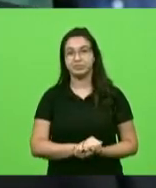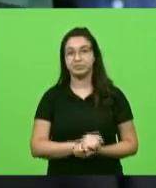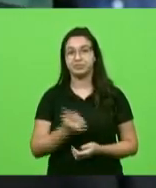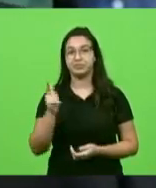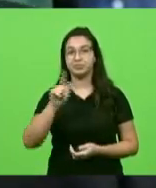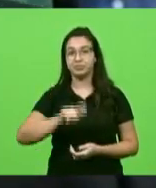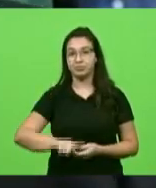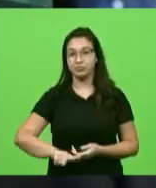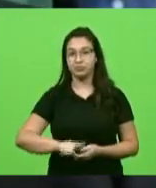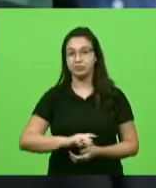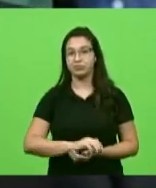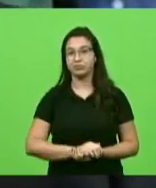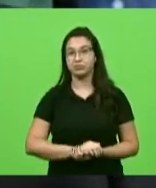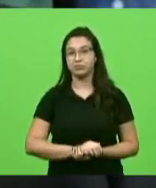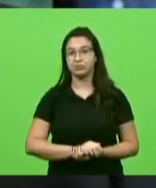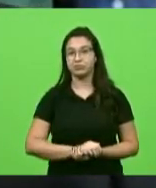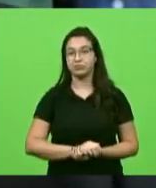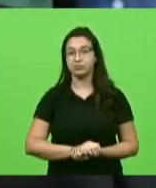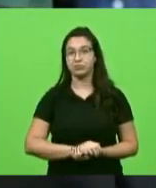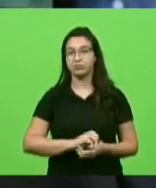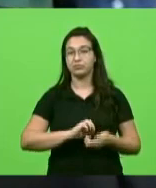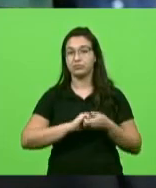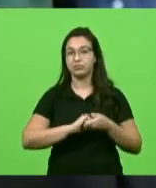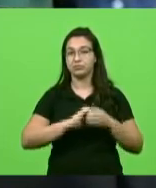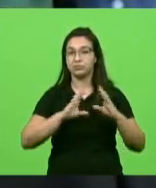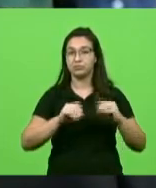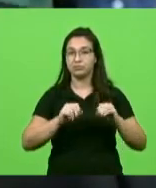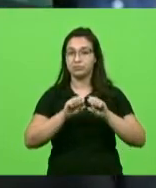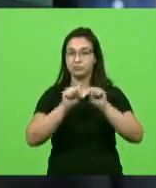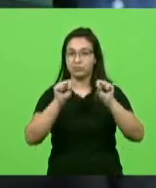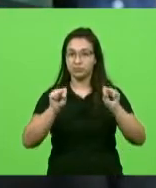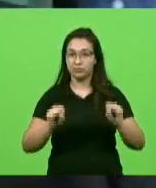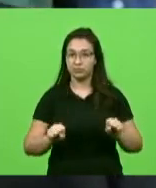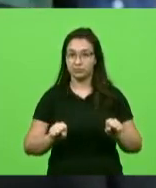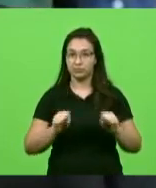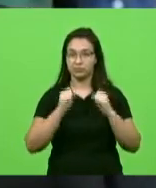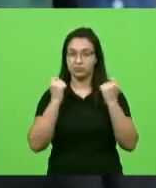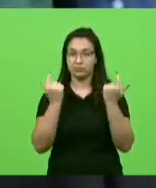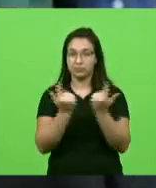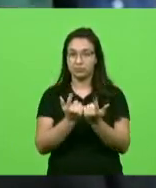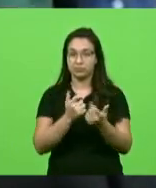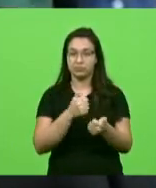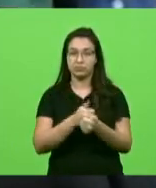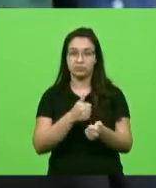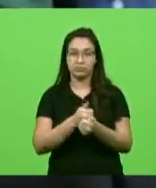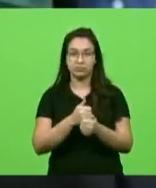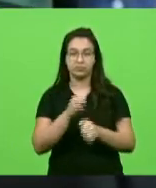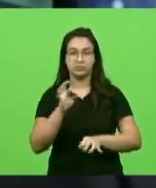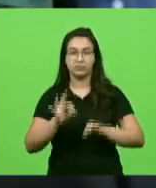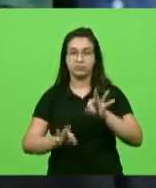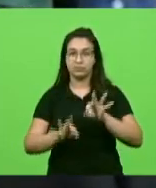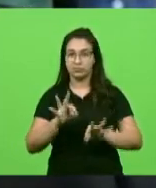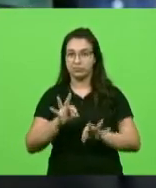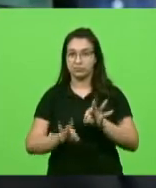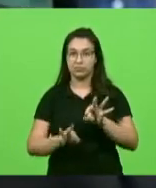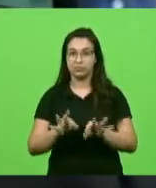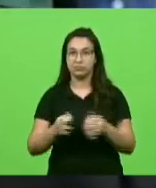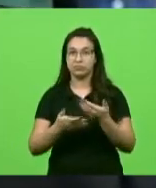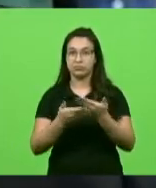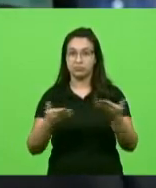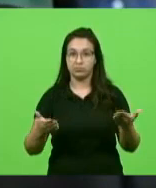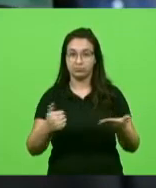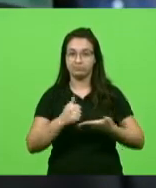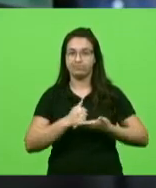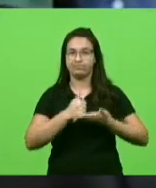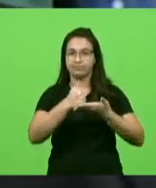complementar a fogo nos servidores da Assembleia Legislativa e do Tribunal de Justiça já estão dando todo